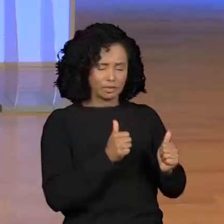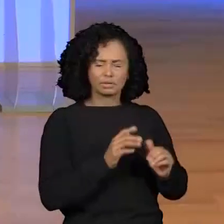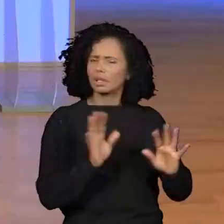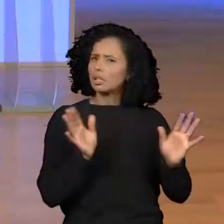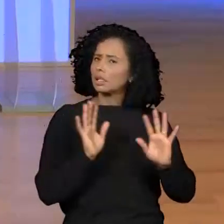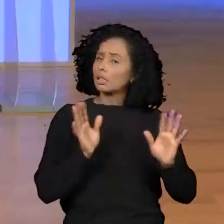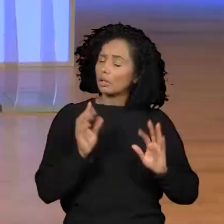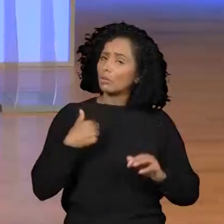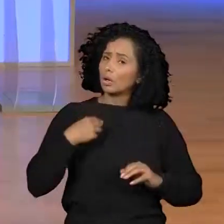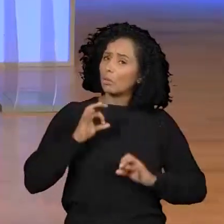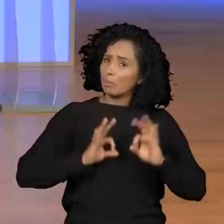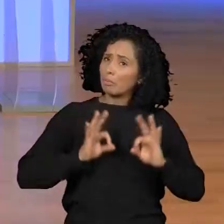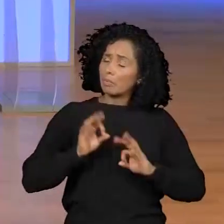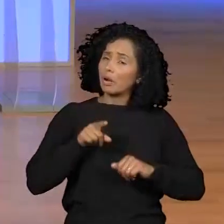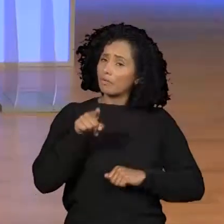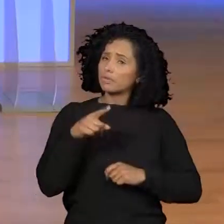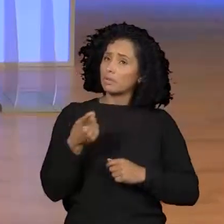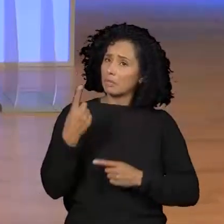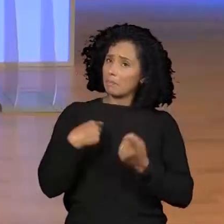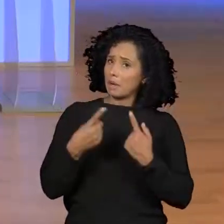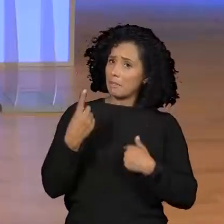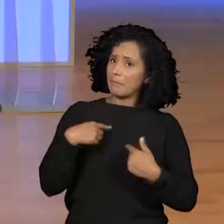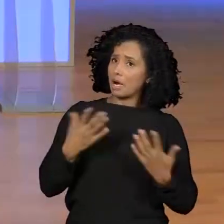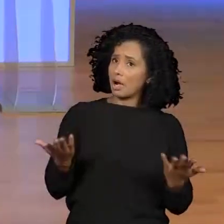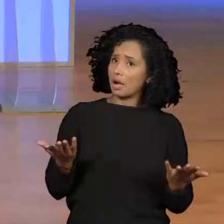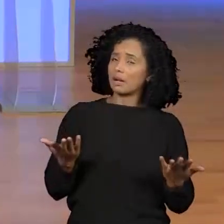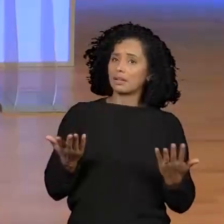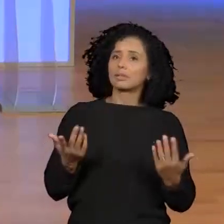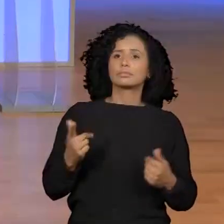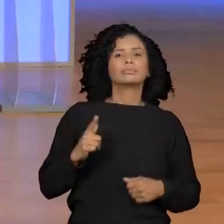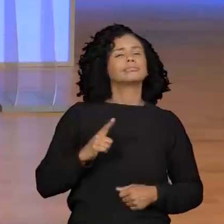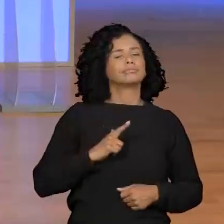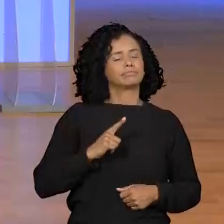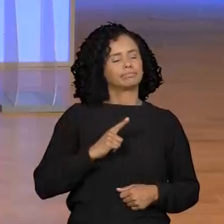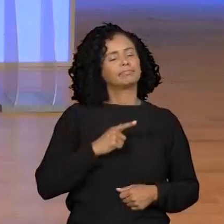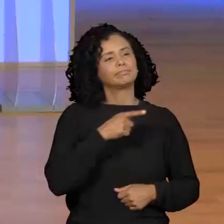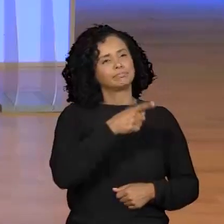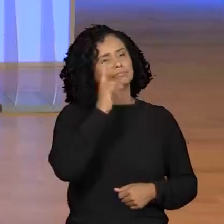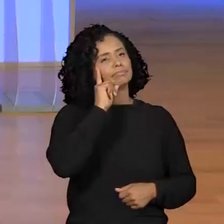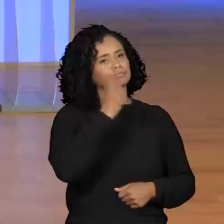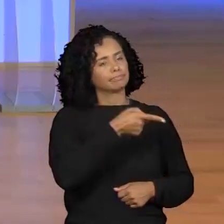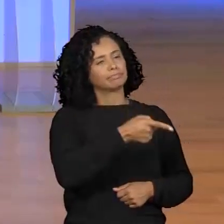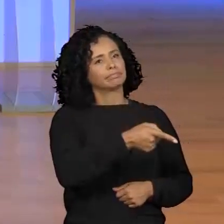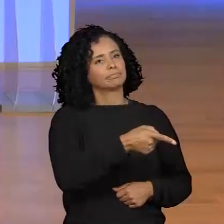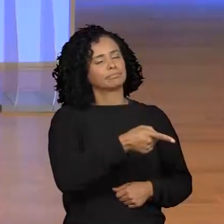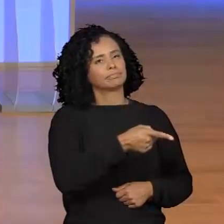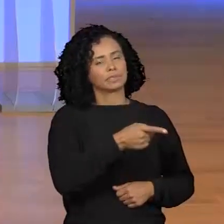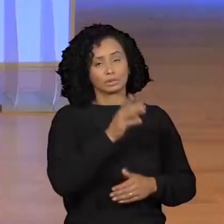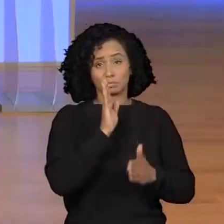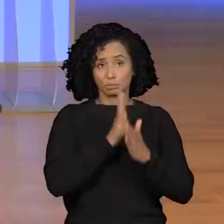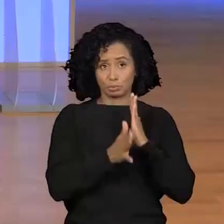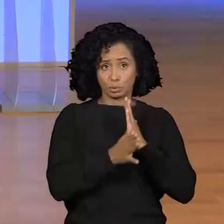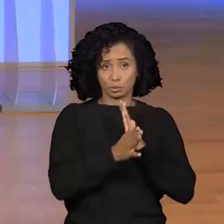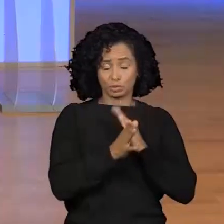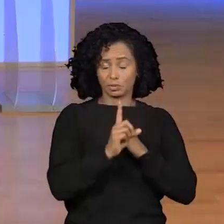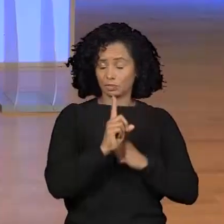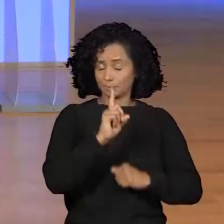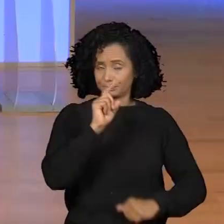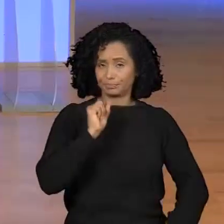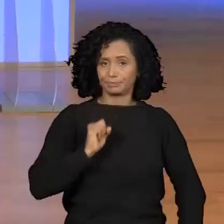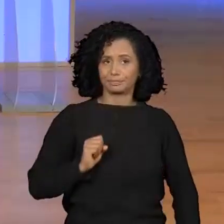para você dar os comandos aí, não para... Então, o comando é você dar aula de lutas? Não é assim não. Não funcionou? Não funciona assim